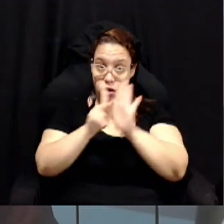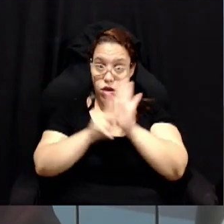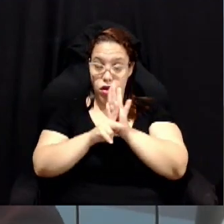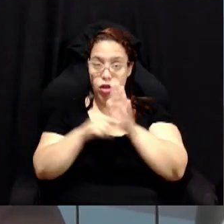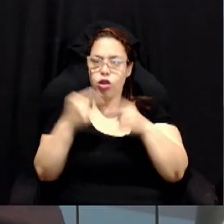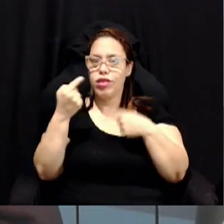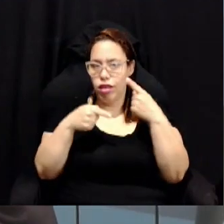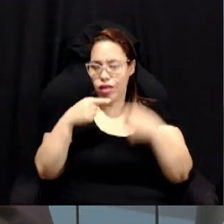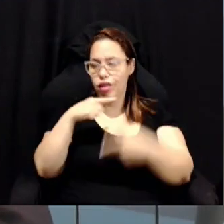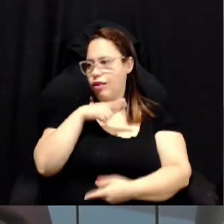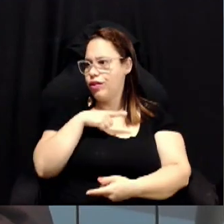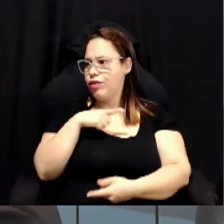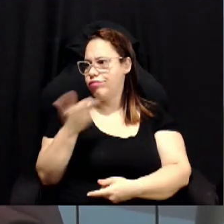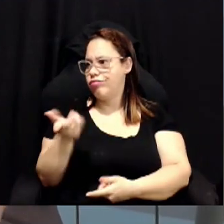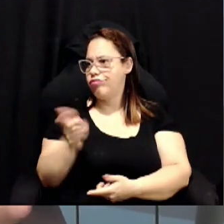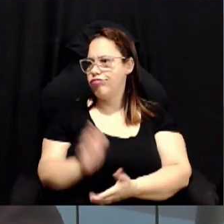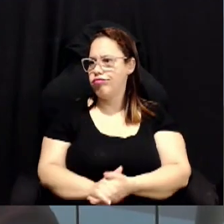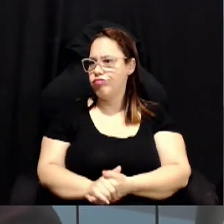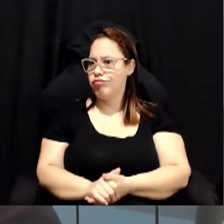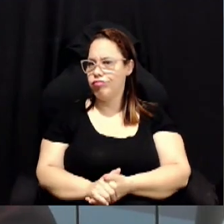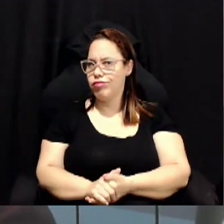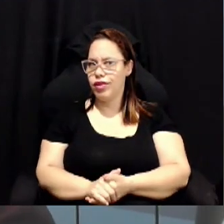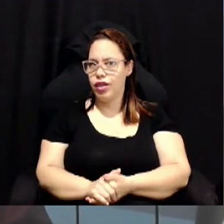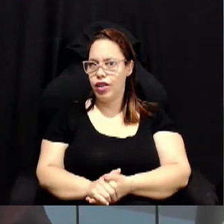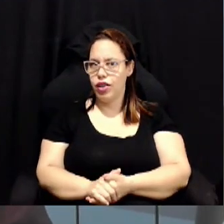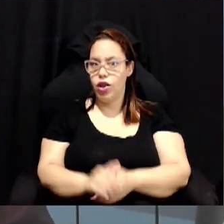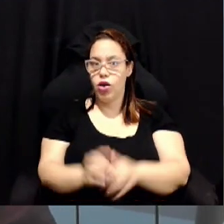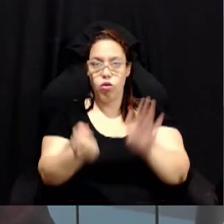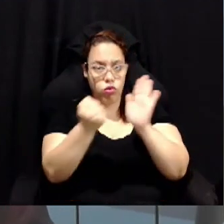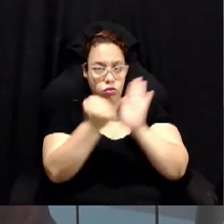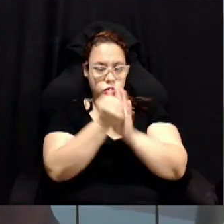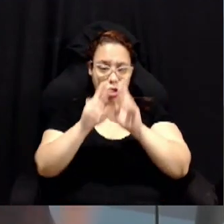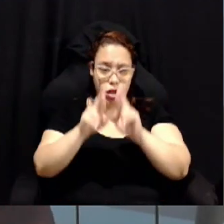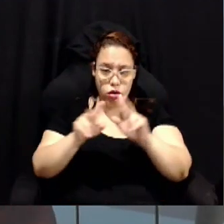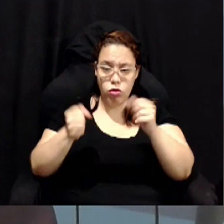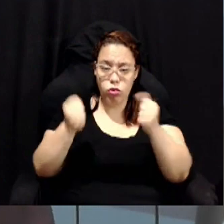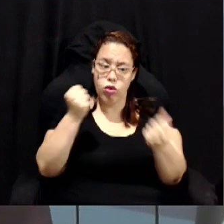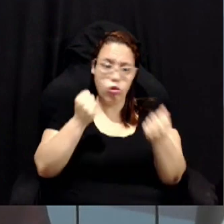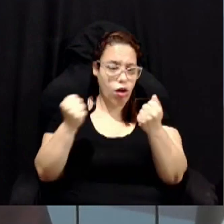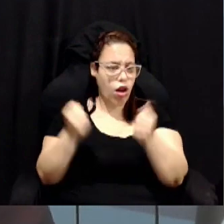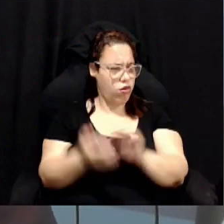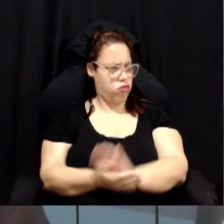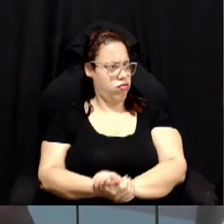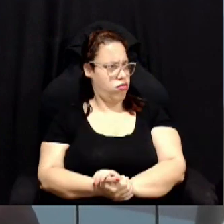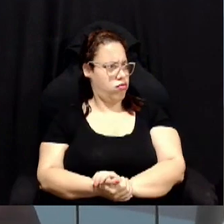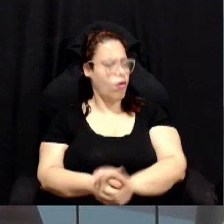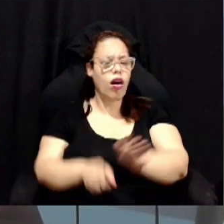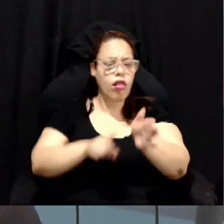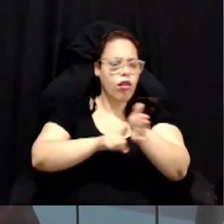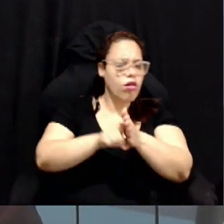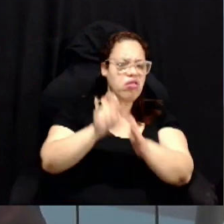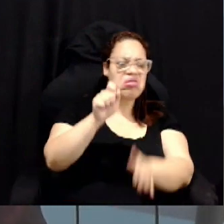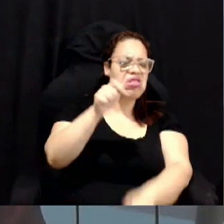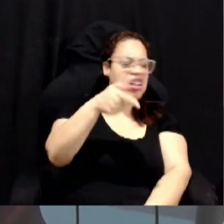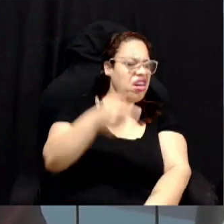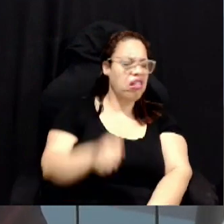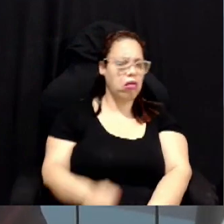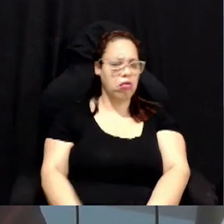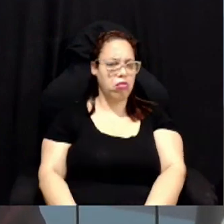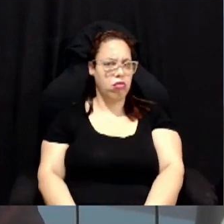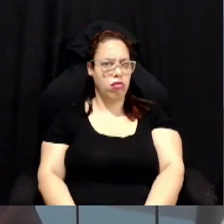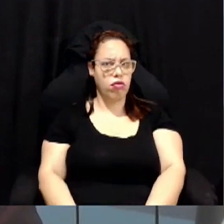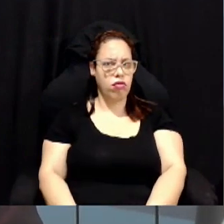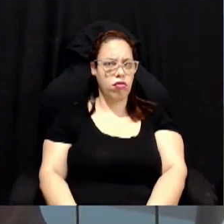Sim. Em algum momento alguém viu um símbolo diferente num carro e foi questionar para saber o que é. Infelizmente,